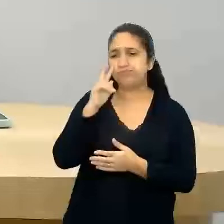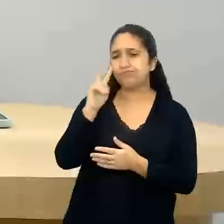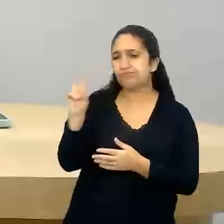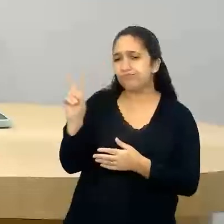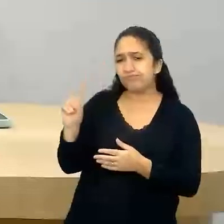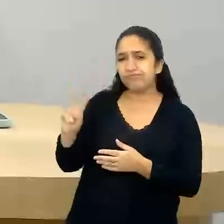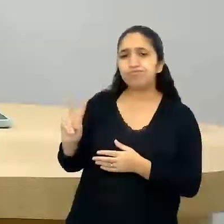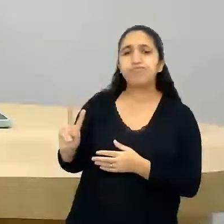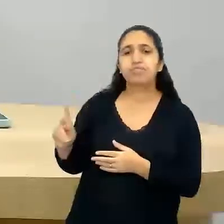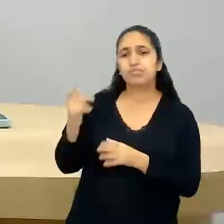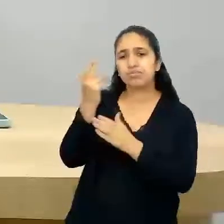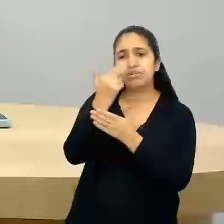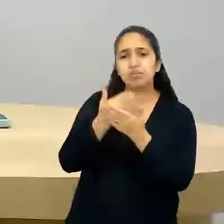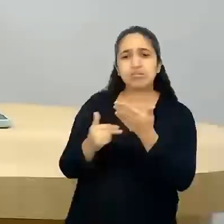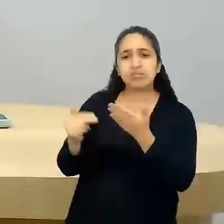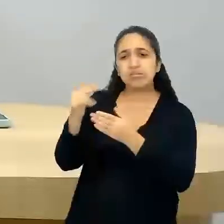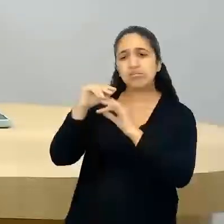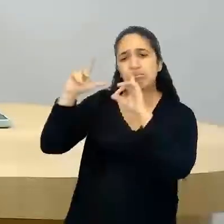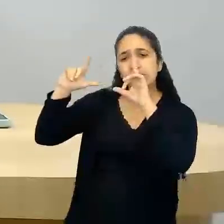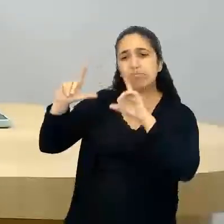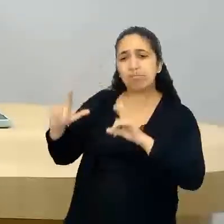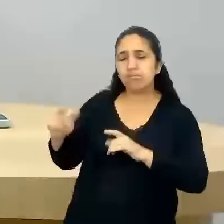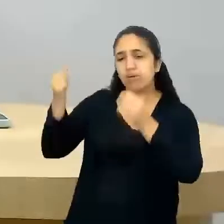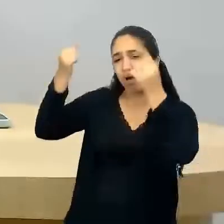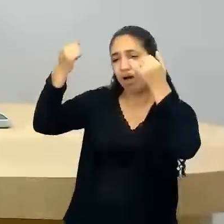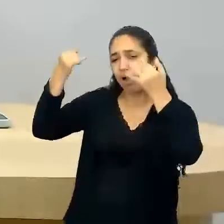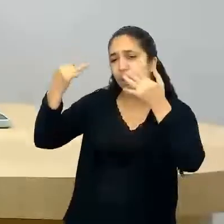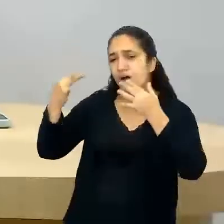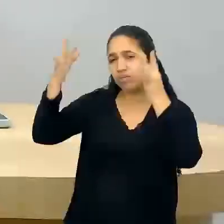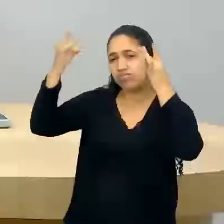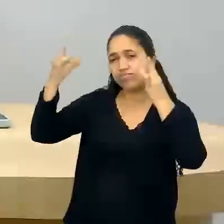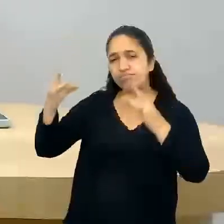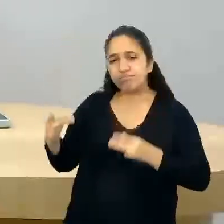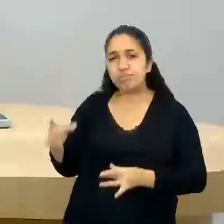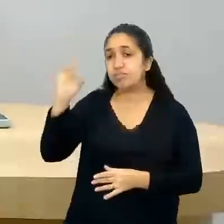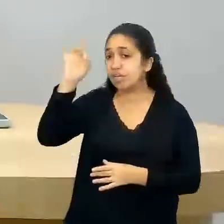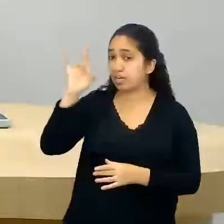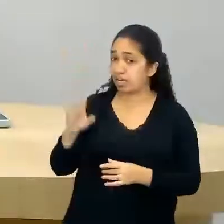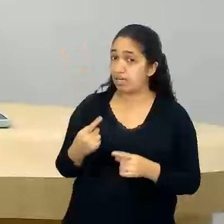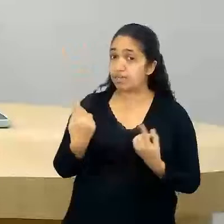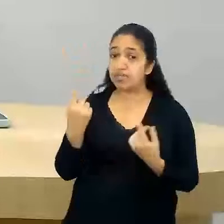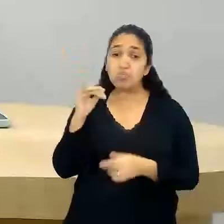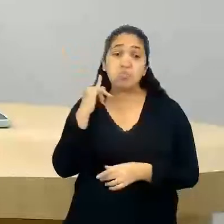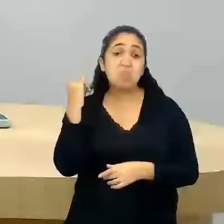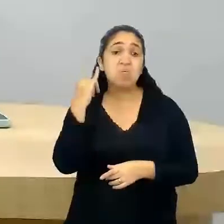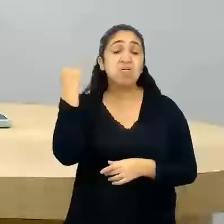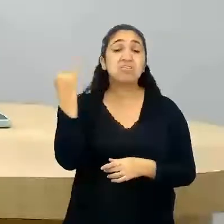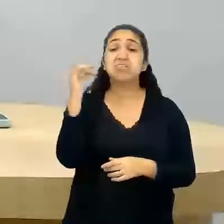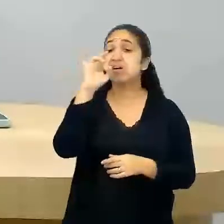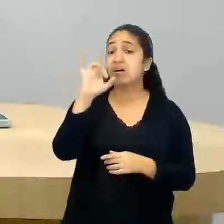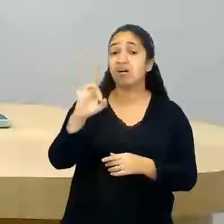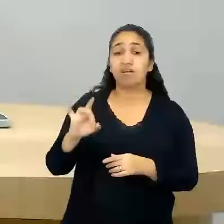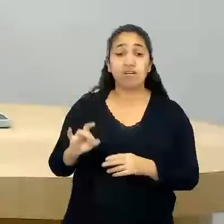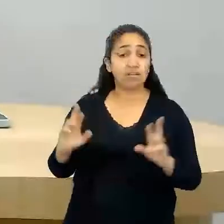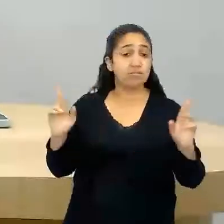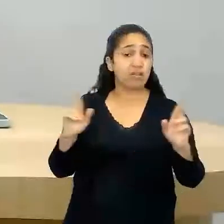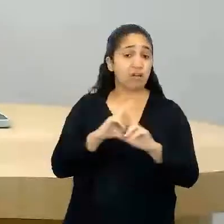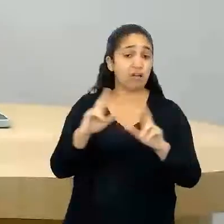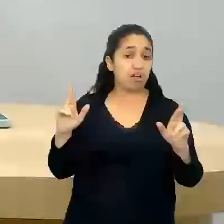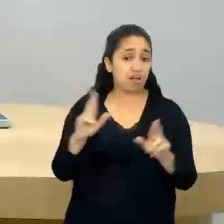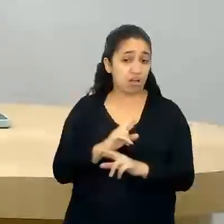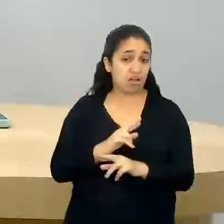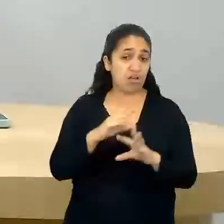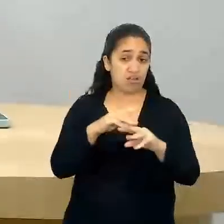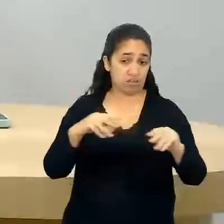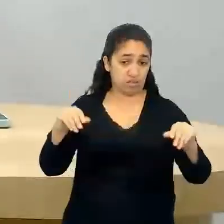verificando aí através das imagens e da descrição de cada horizonte e da sua importância na relação aí da utilização aí